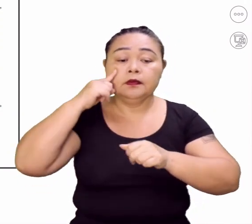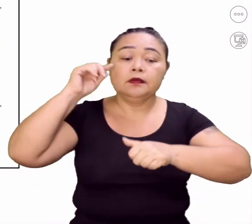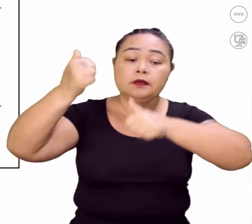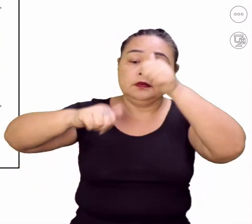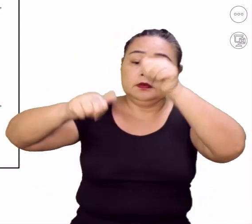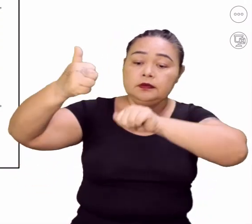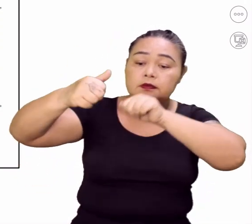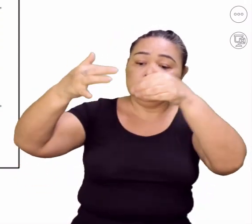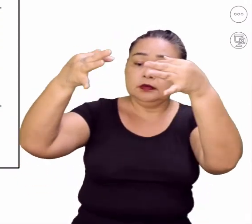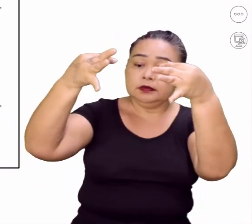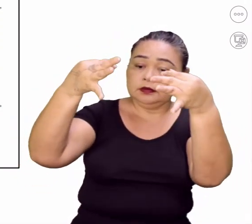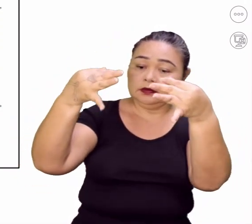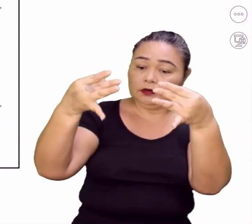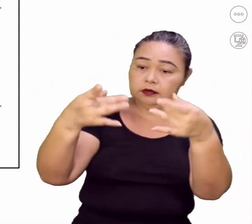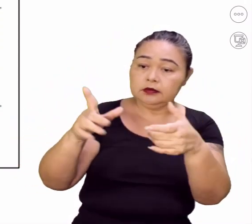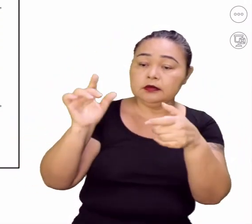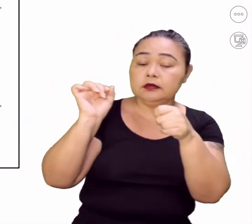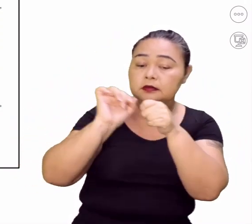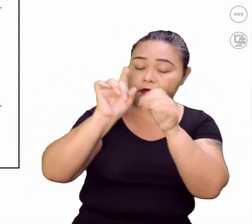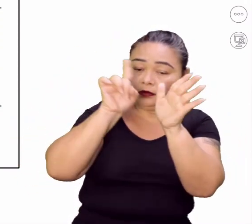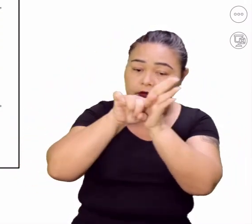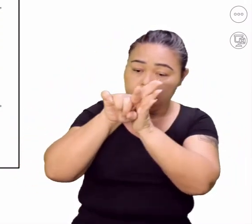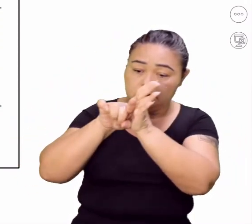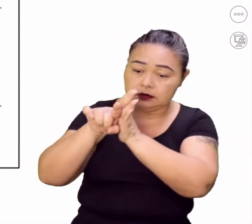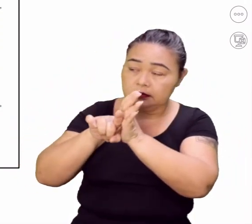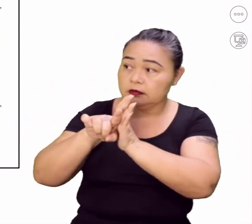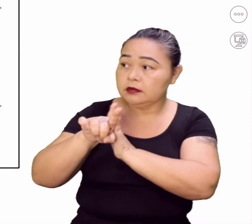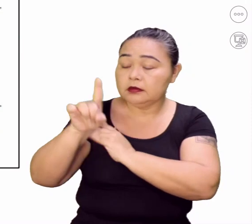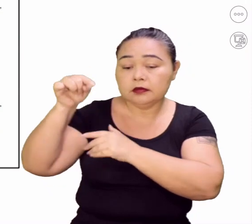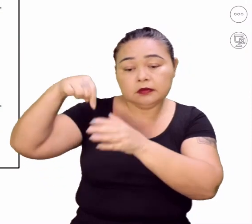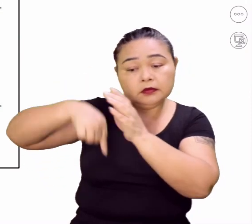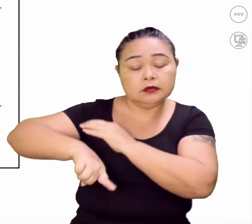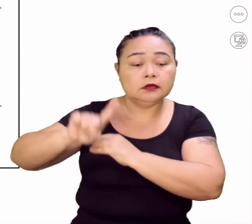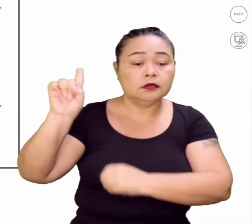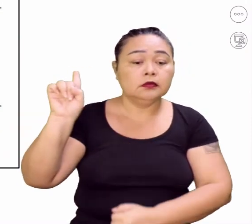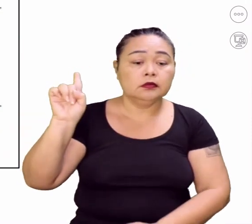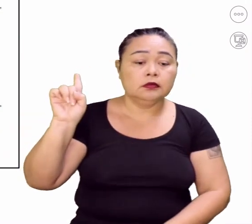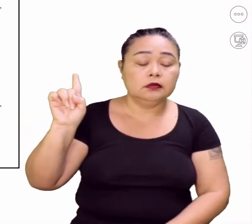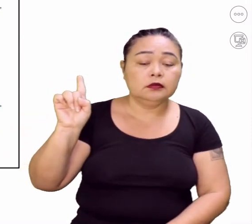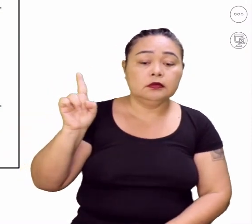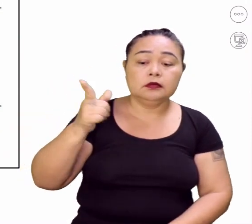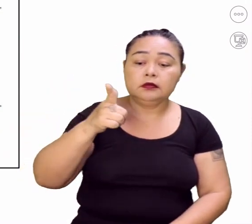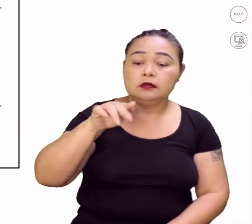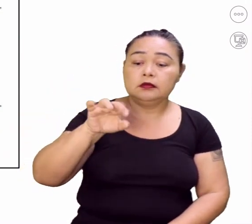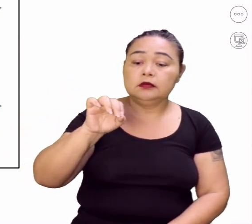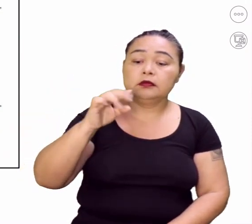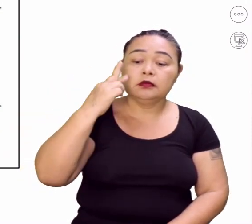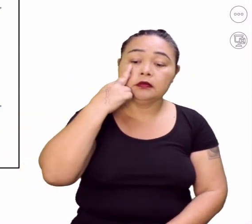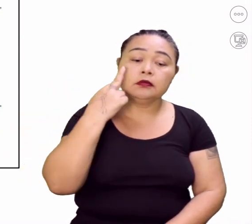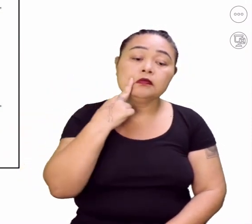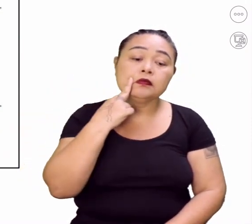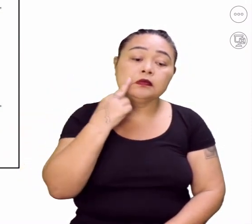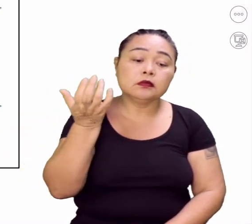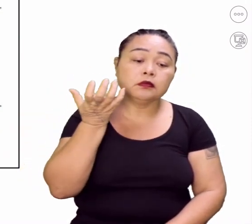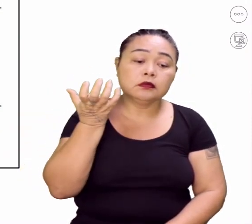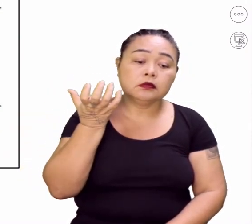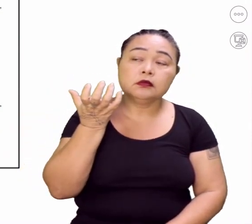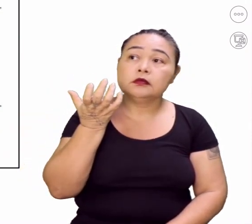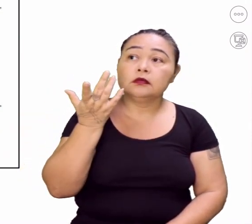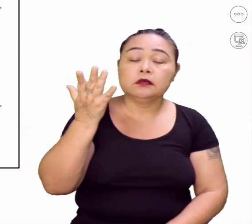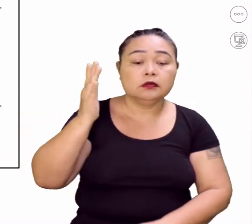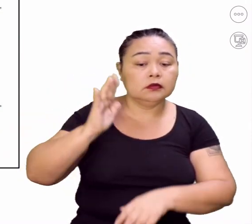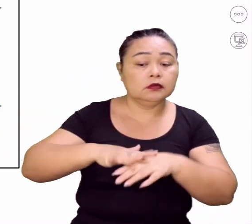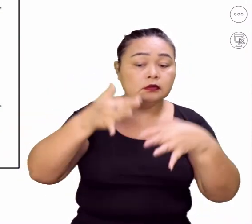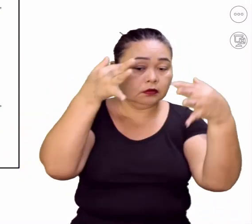analisando com mais detalhes e fazendo uma pesquisinha aí para aprofundar na questão da geologia de Rondônia, quando você quiser ter